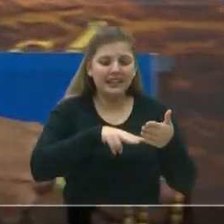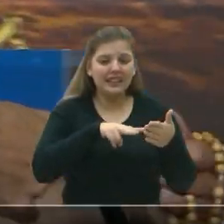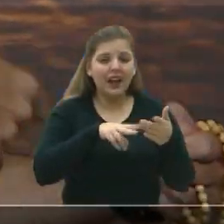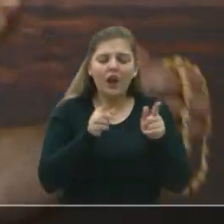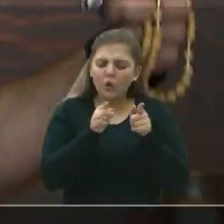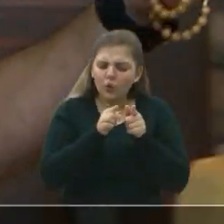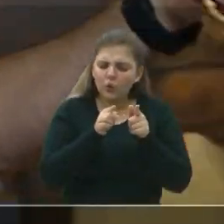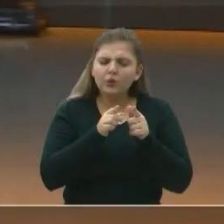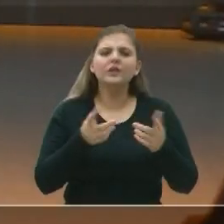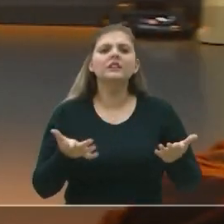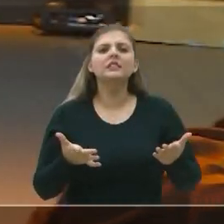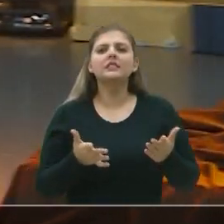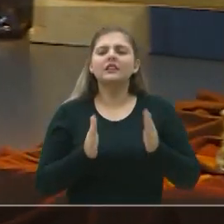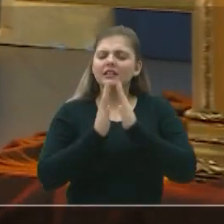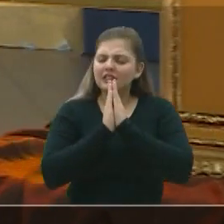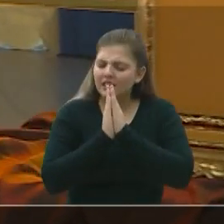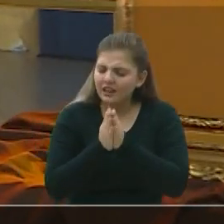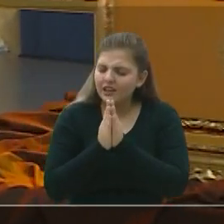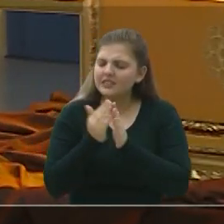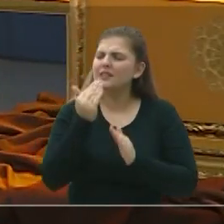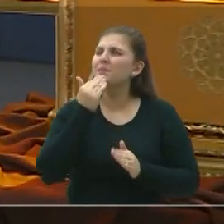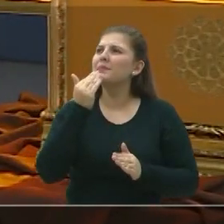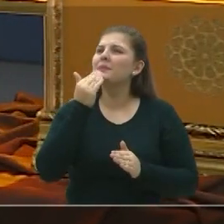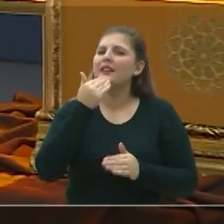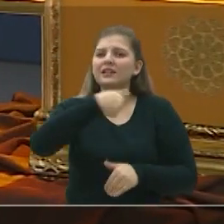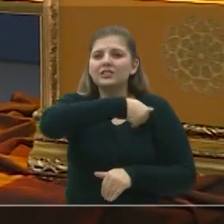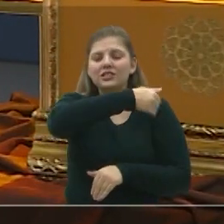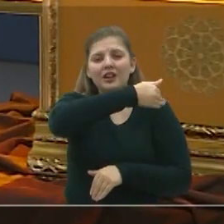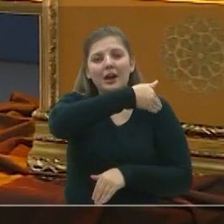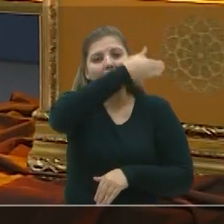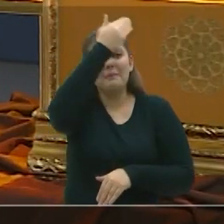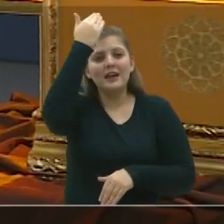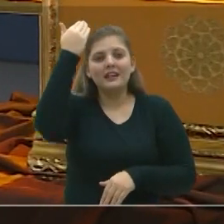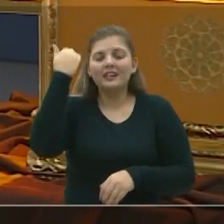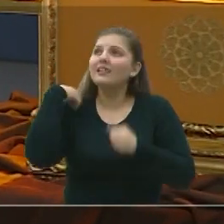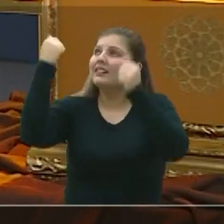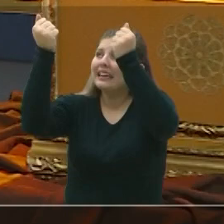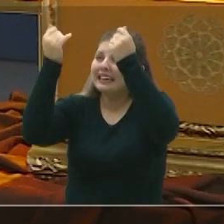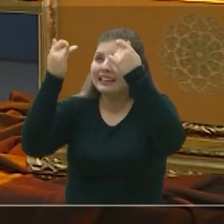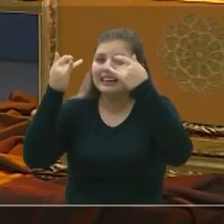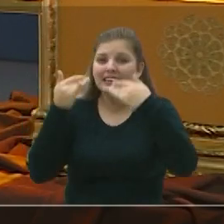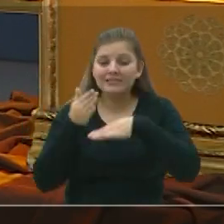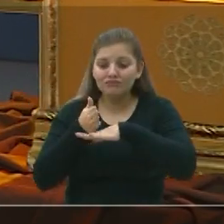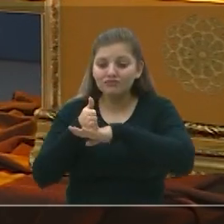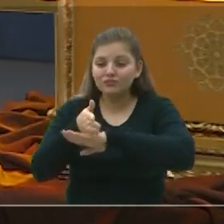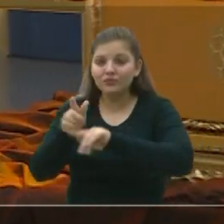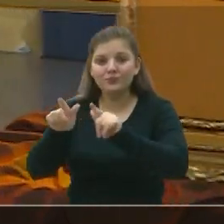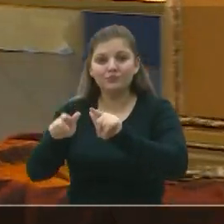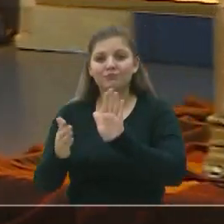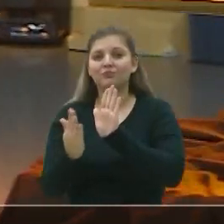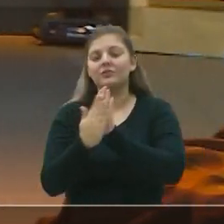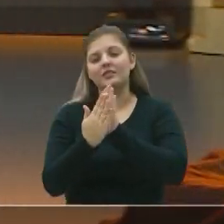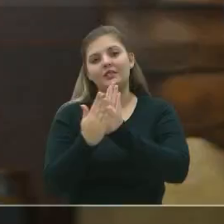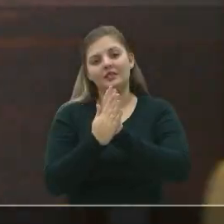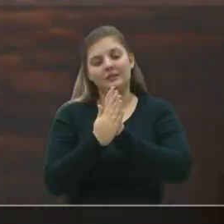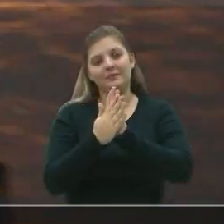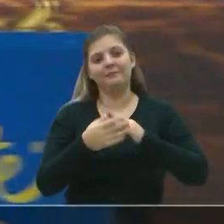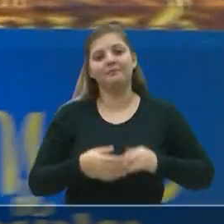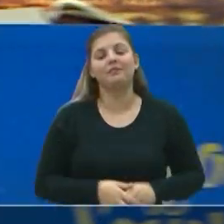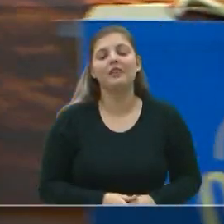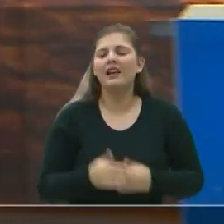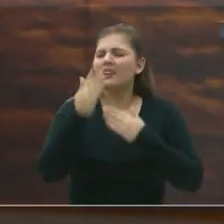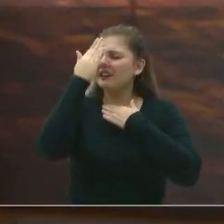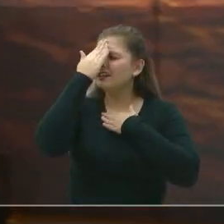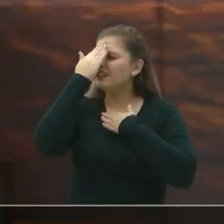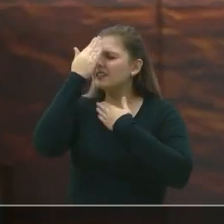extenso, e vai pedindo a Nosso Senhor a graça de entrar na terra prometida, vai já agradecendo